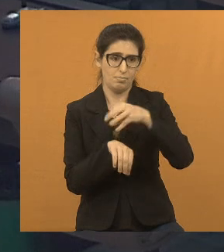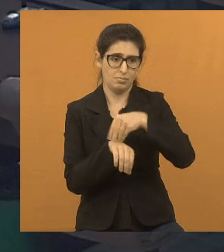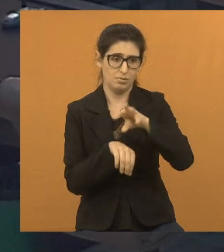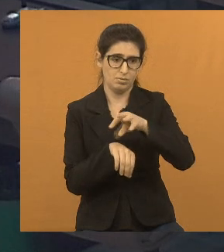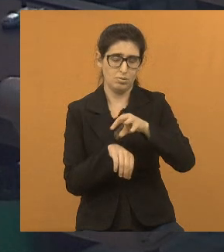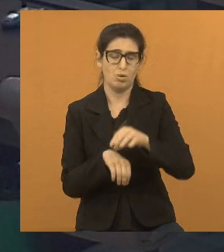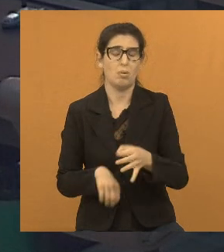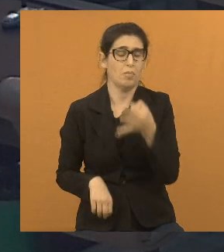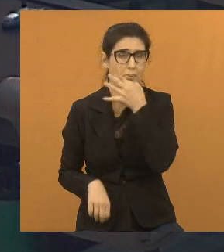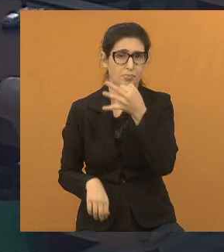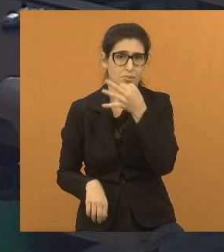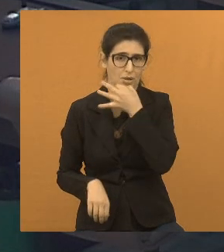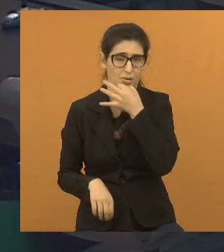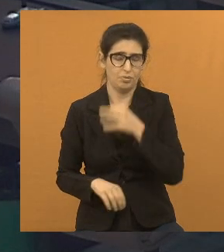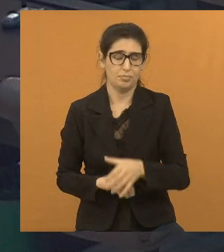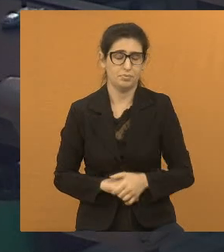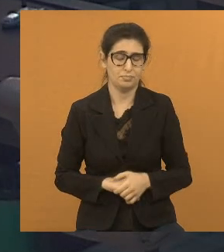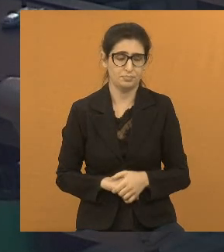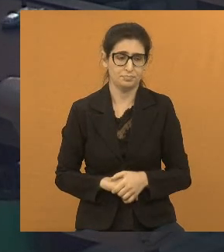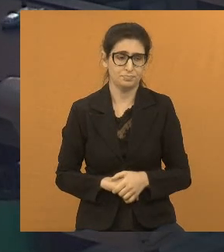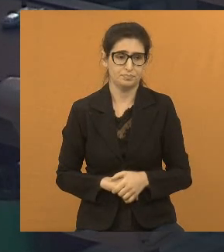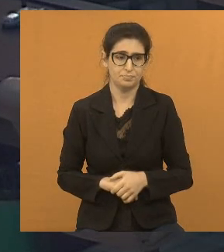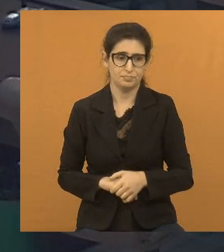encaminhe sugestões,